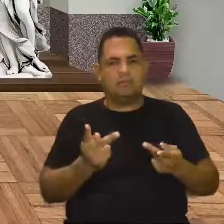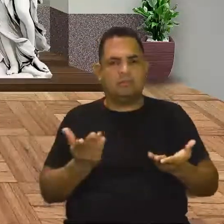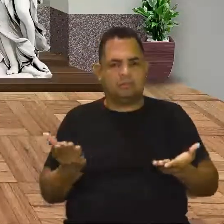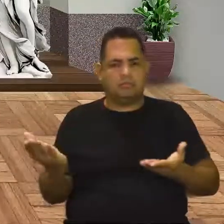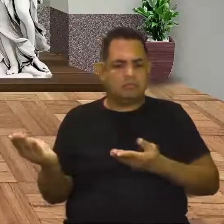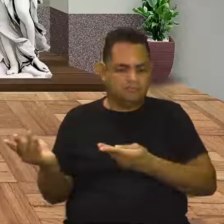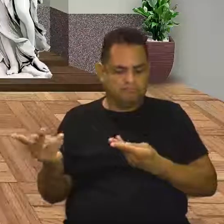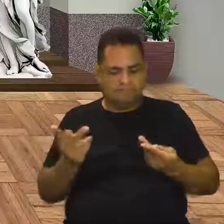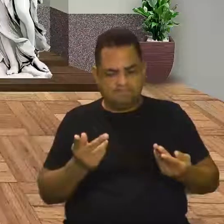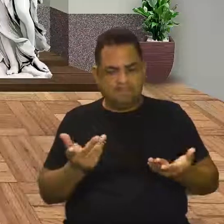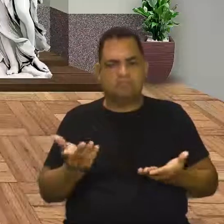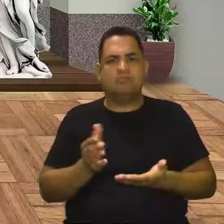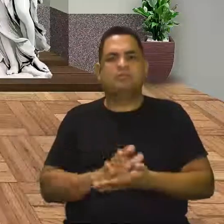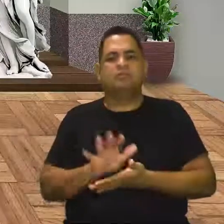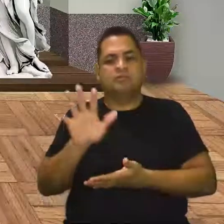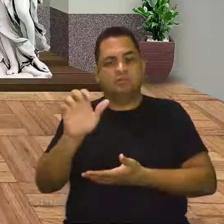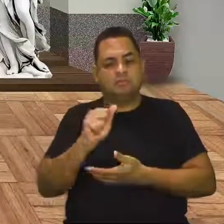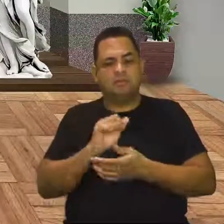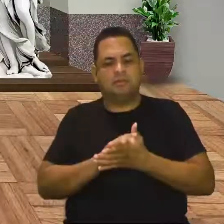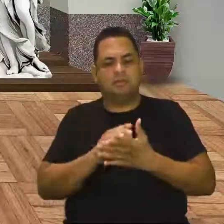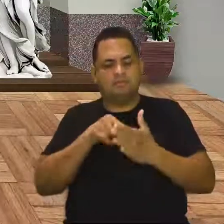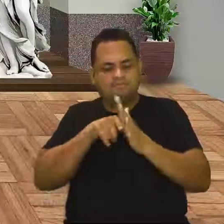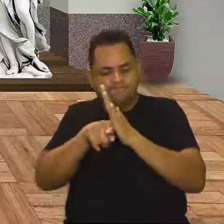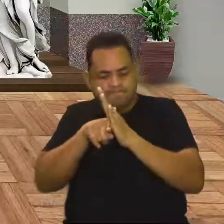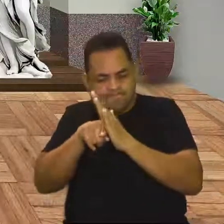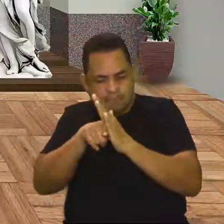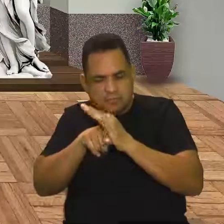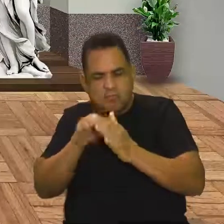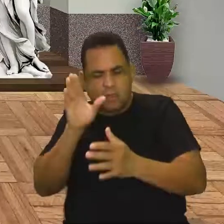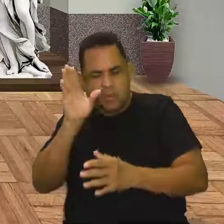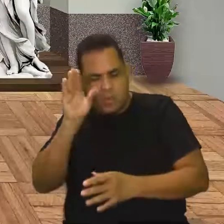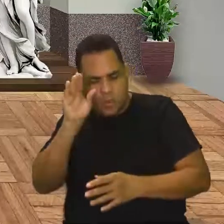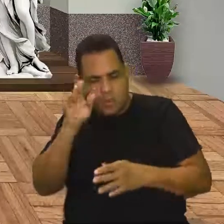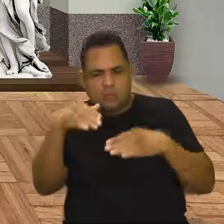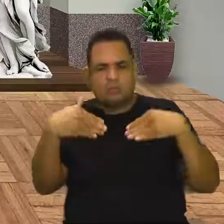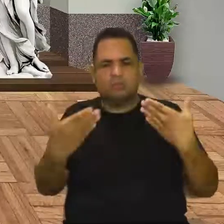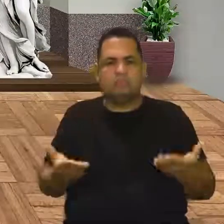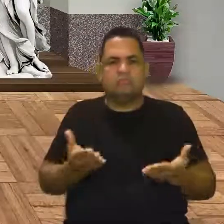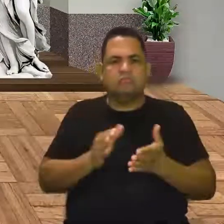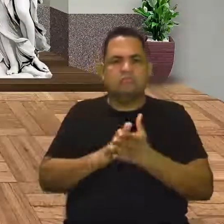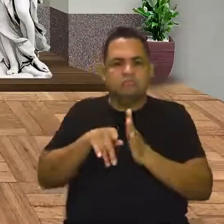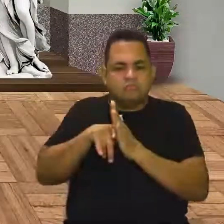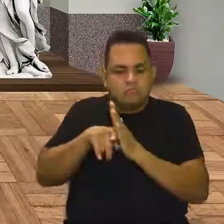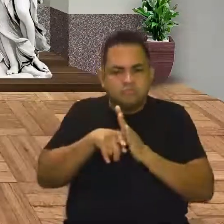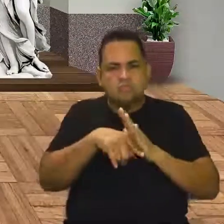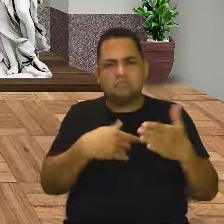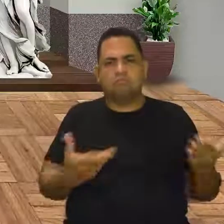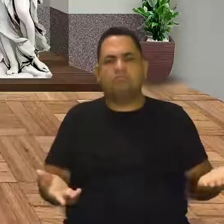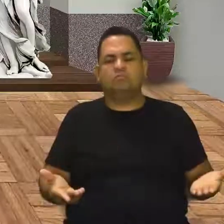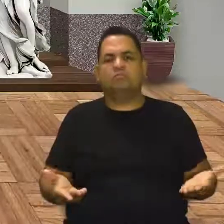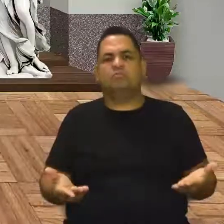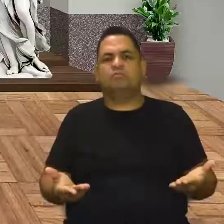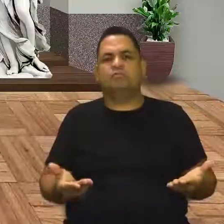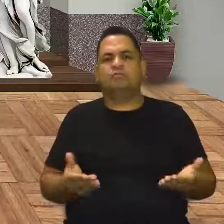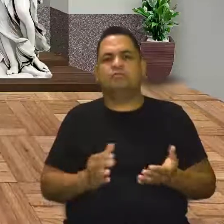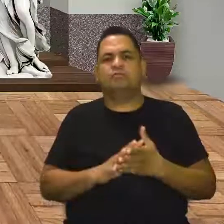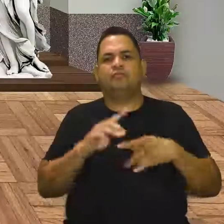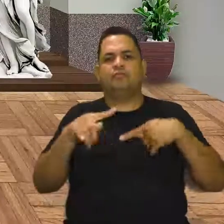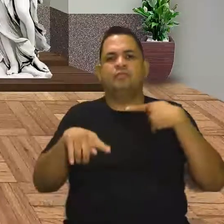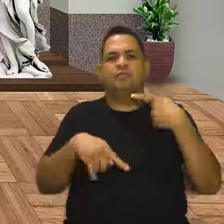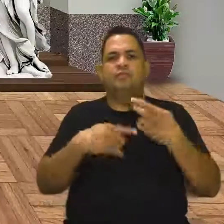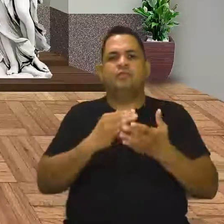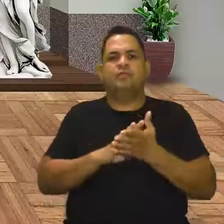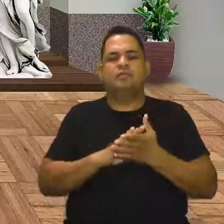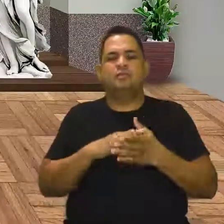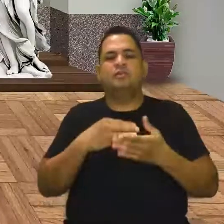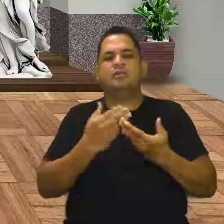pesquisar também. Seja curioso, vai atrás, vai pesquisar. Depois eu passo para vocês